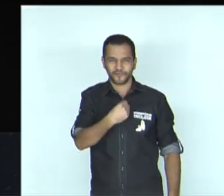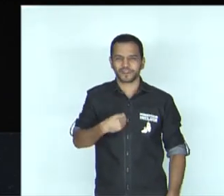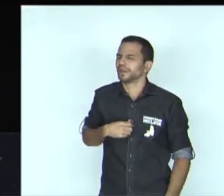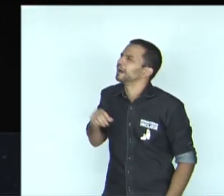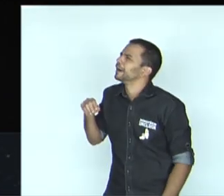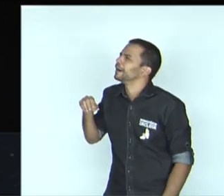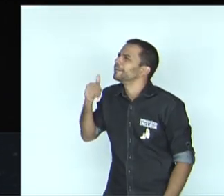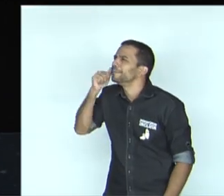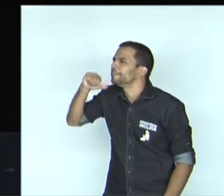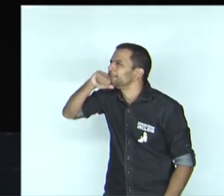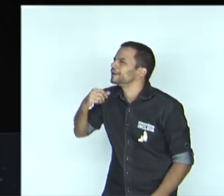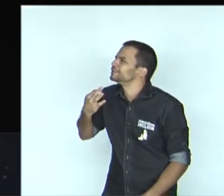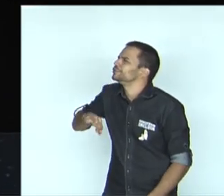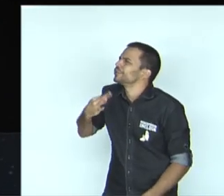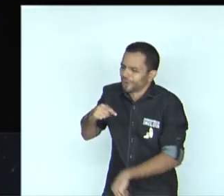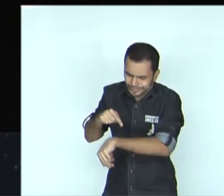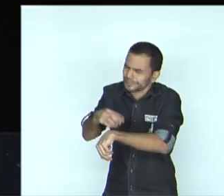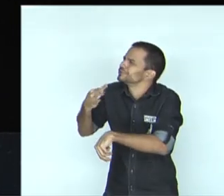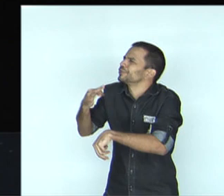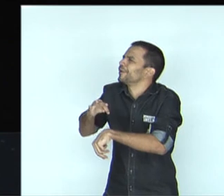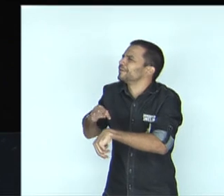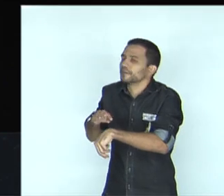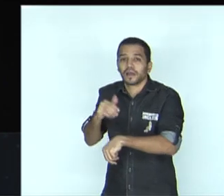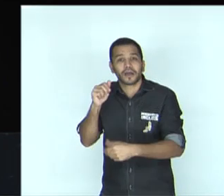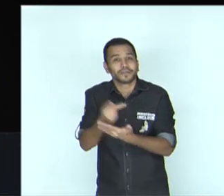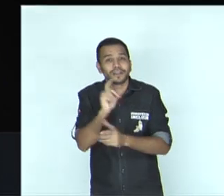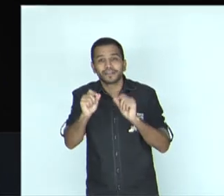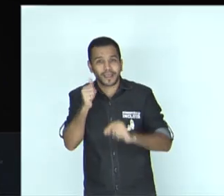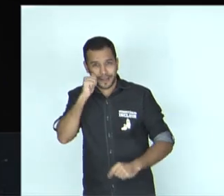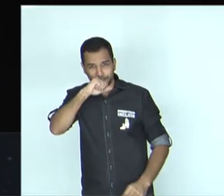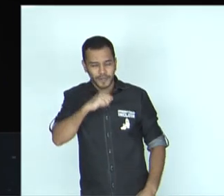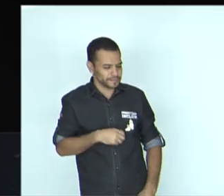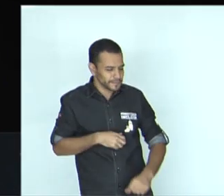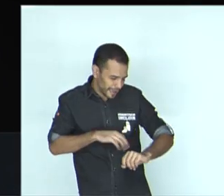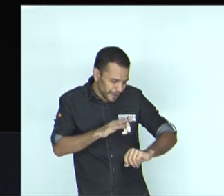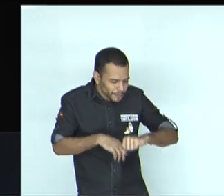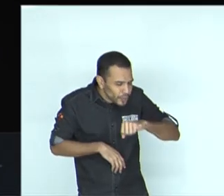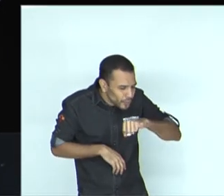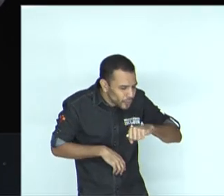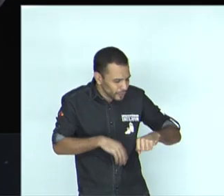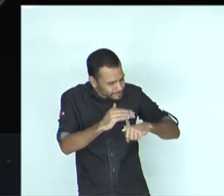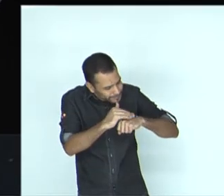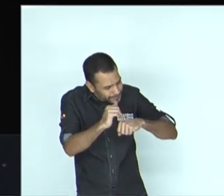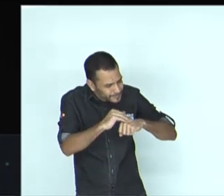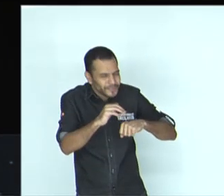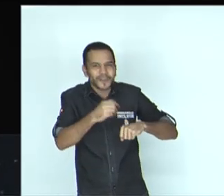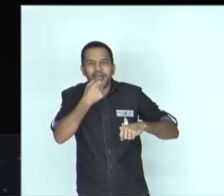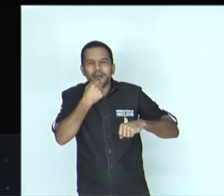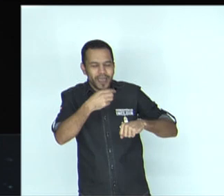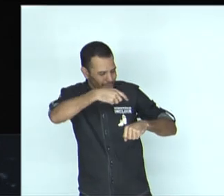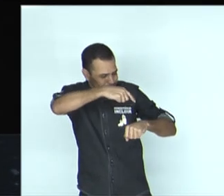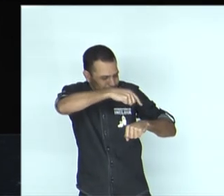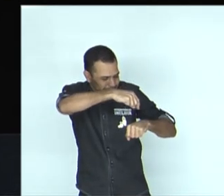A mãe vai, sopra, faz carinho, bota remédio. O filho